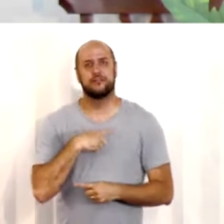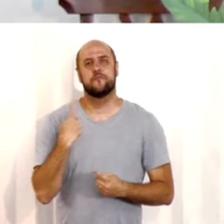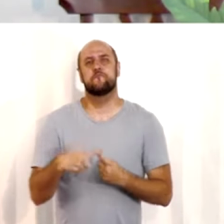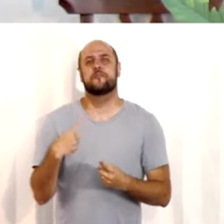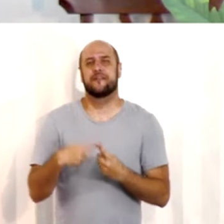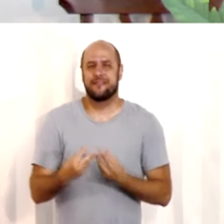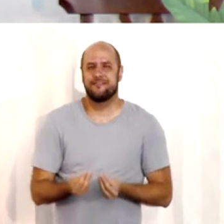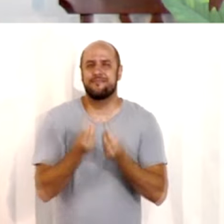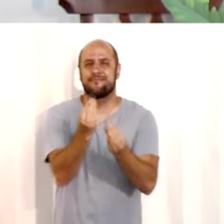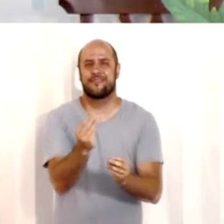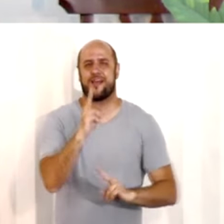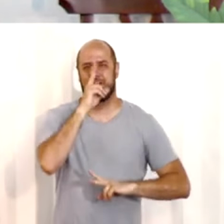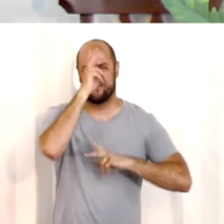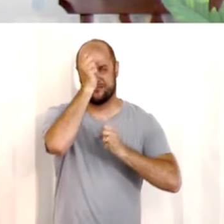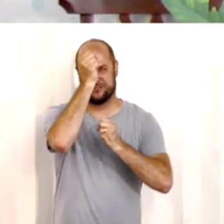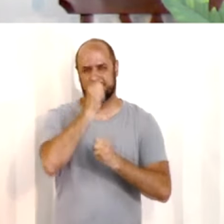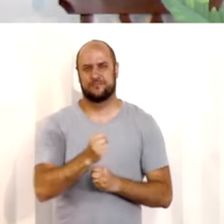que dá a força.